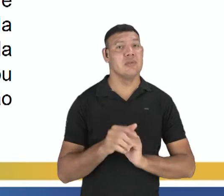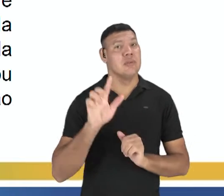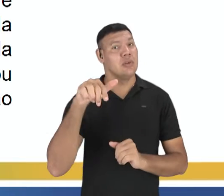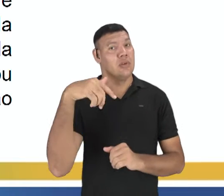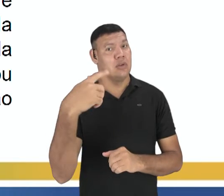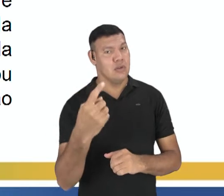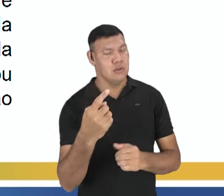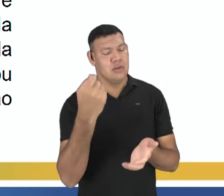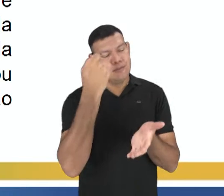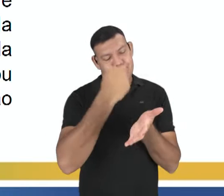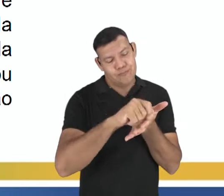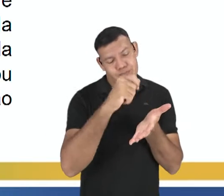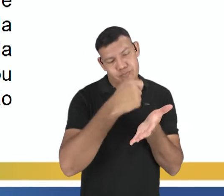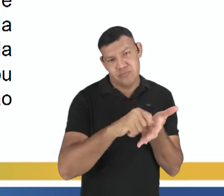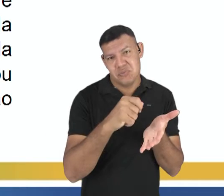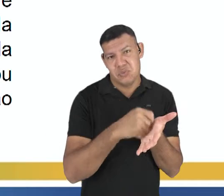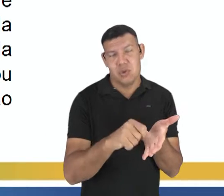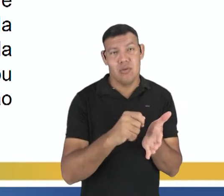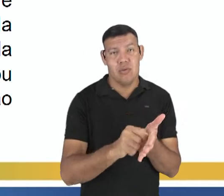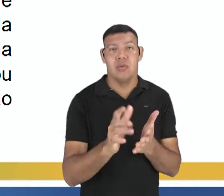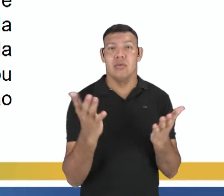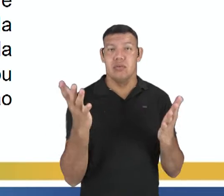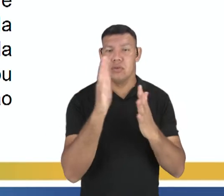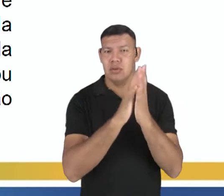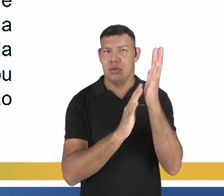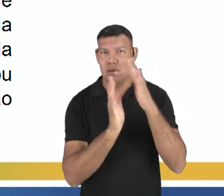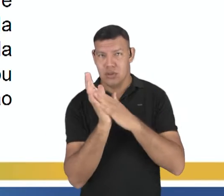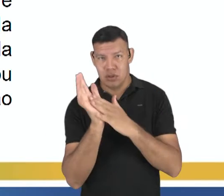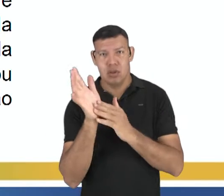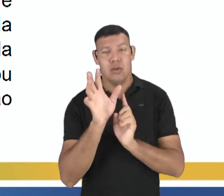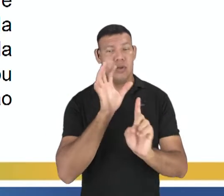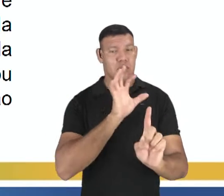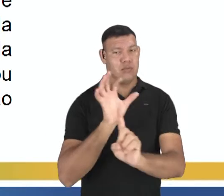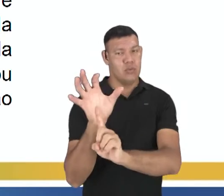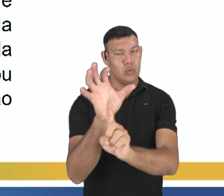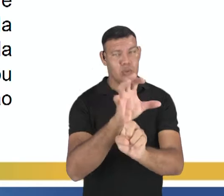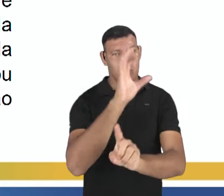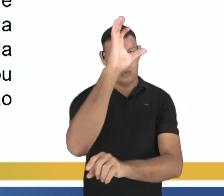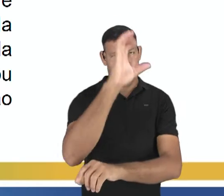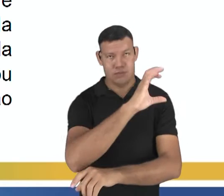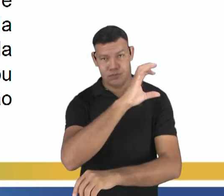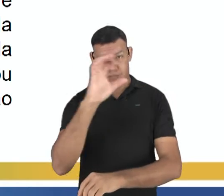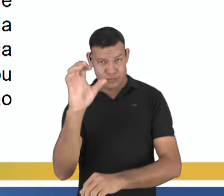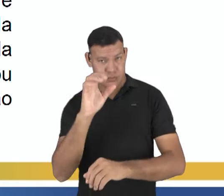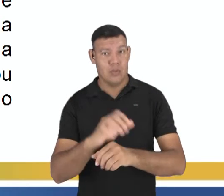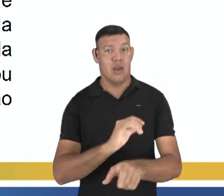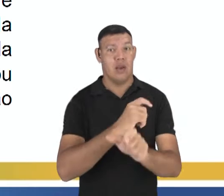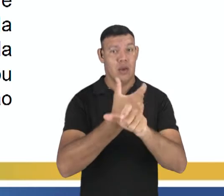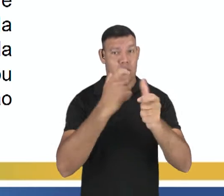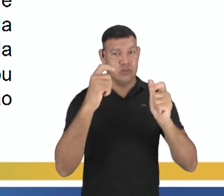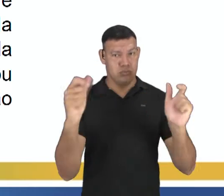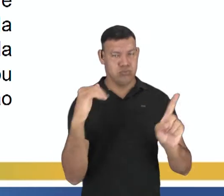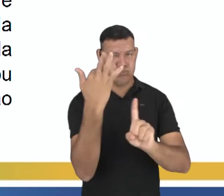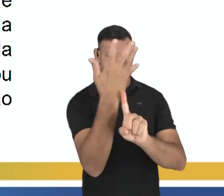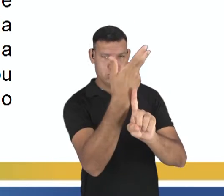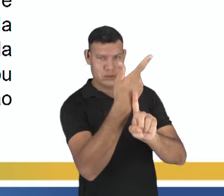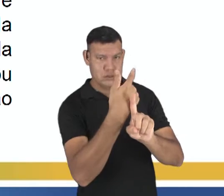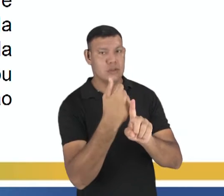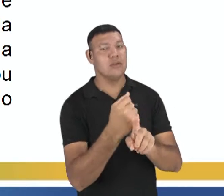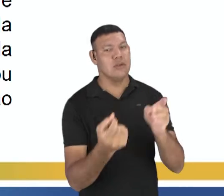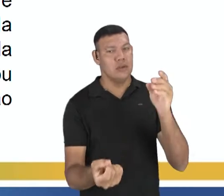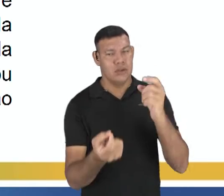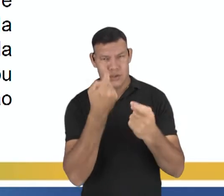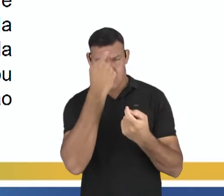logo manuscritas. Além disso, devido à influência católica, a maior parte da arte produzida nesse